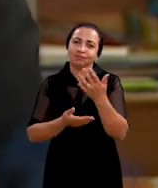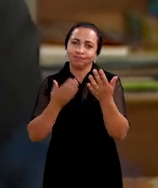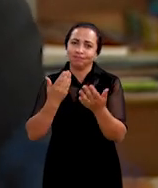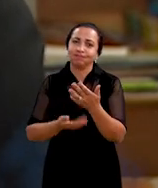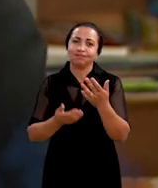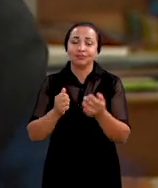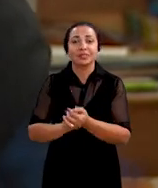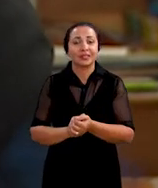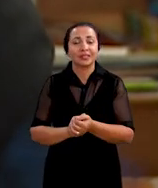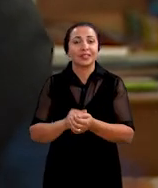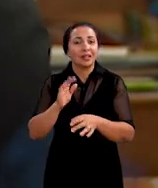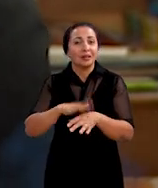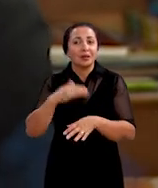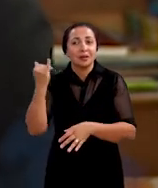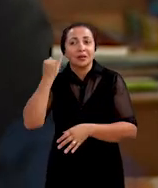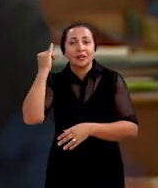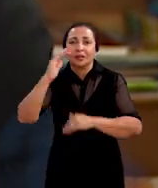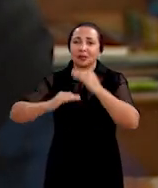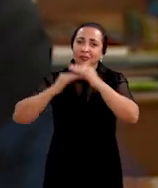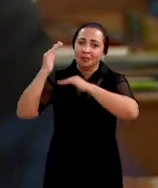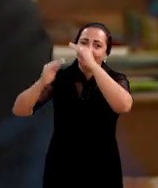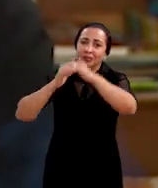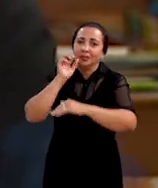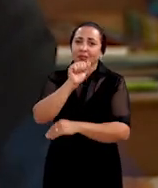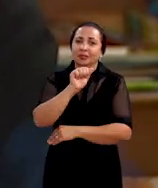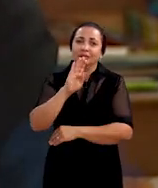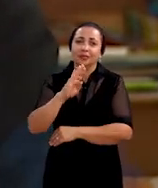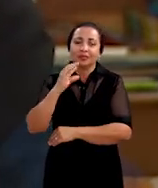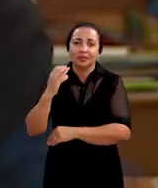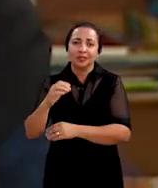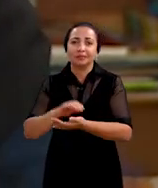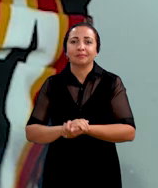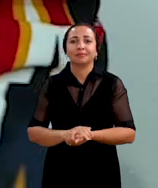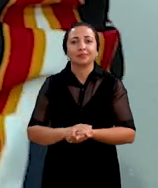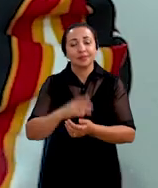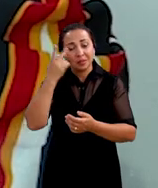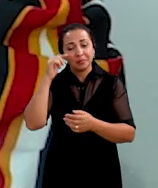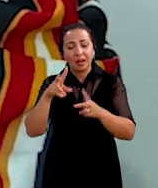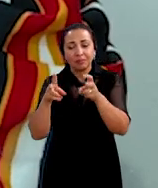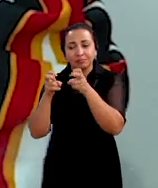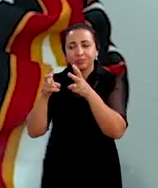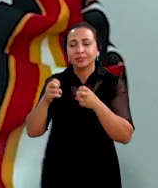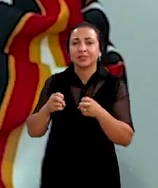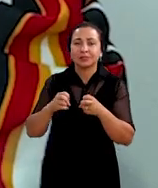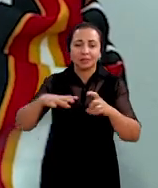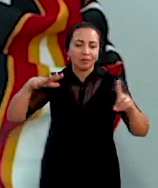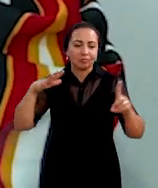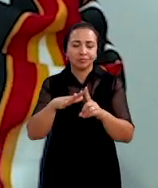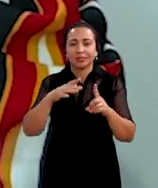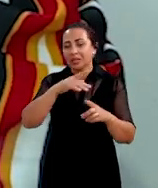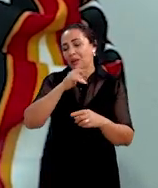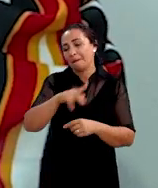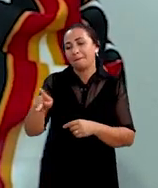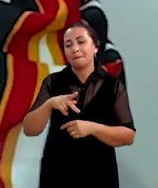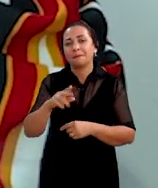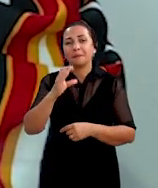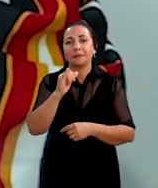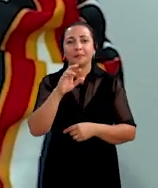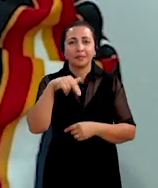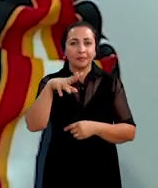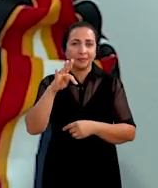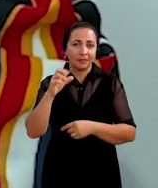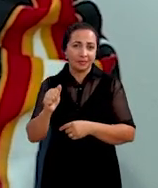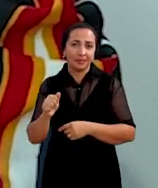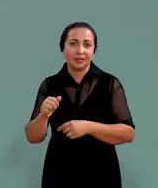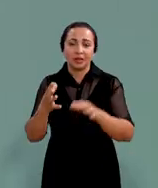Tiveram muitas perdas, né? Principalmente no processo de alfabetização. E foi para identificar esses impactos que a